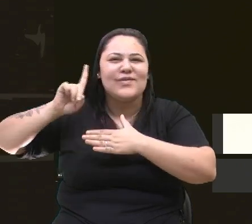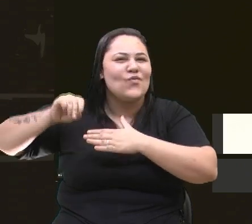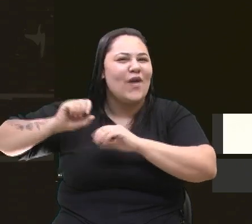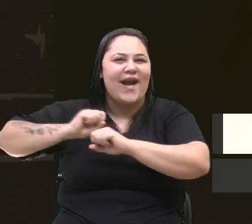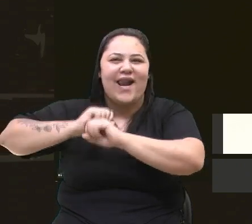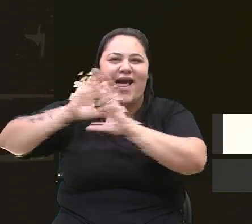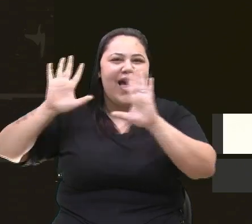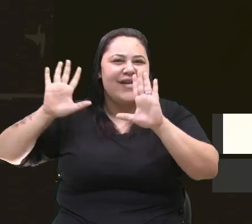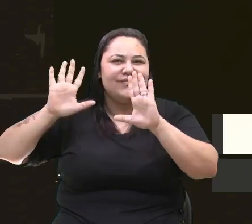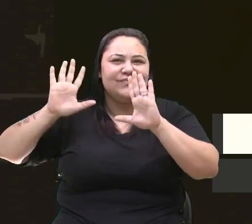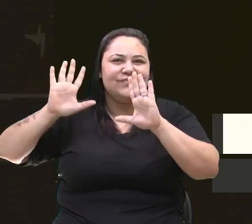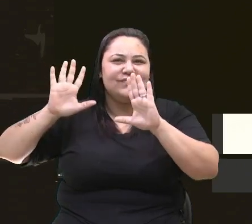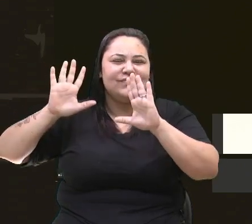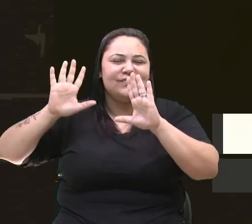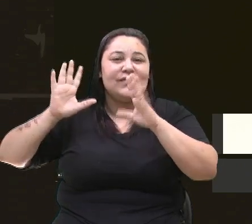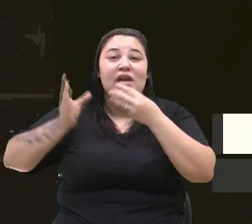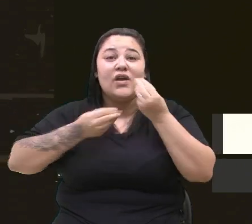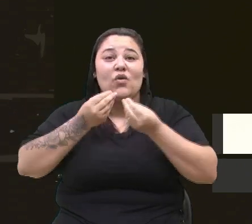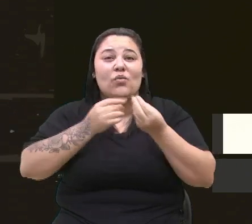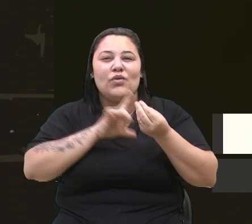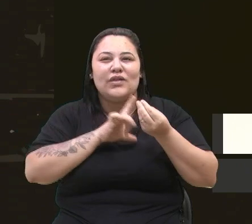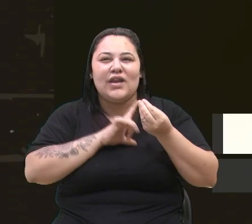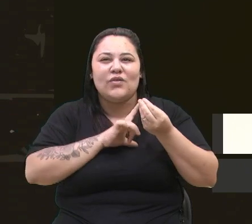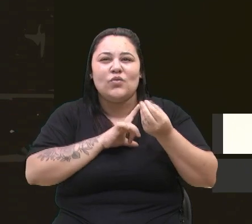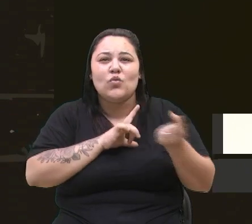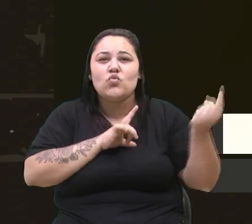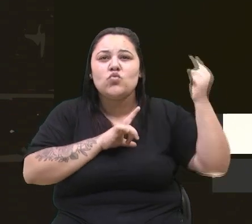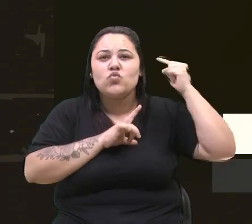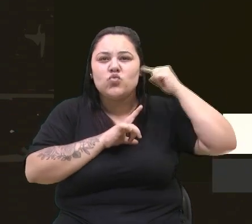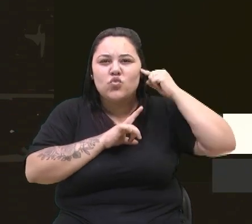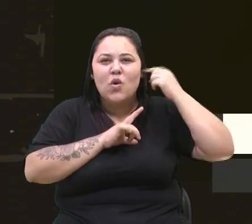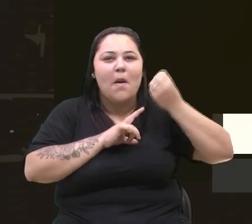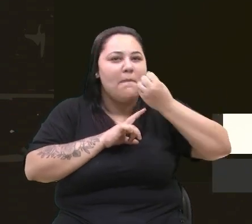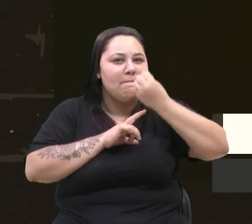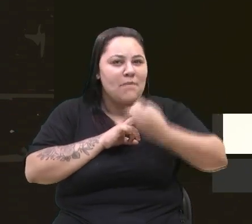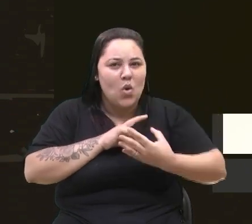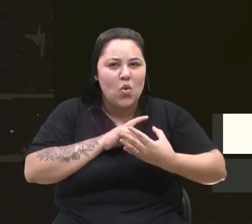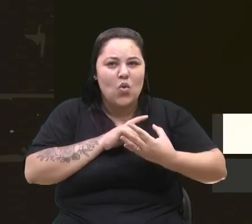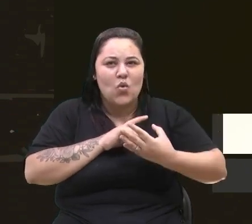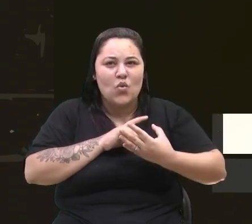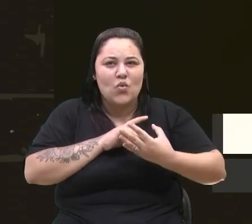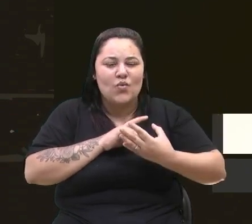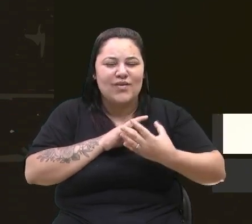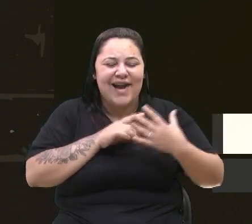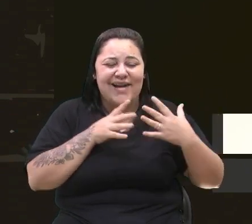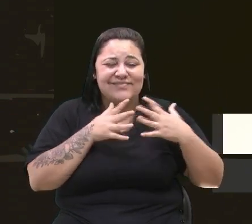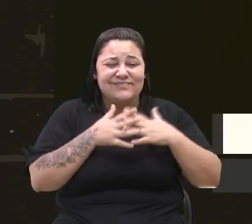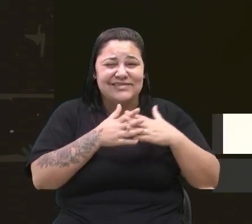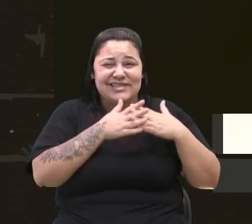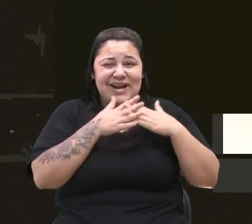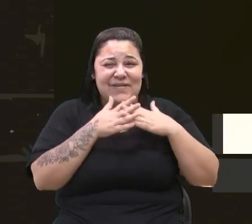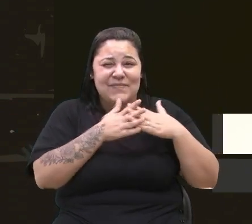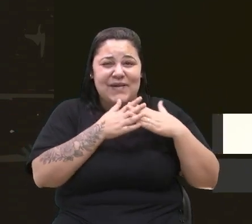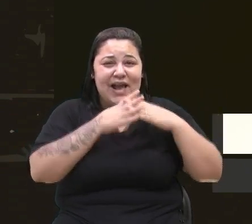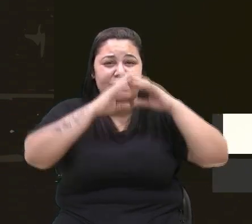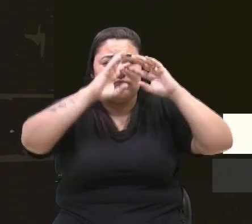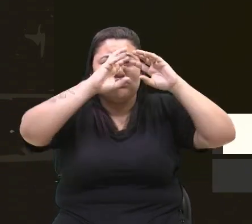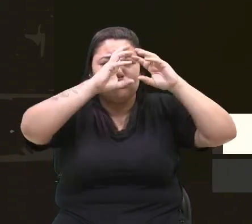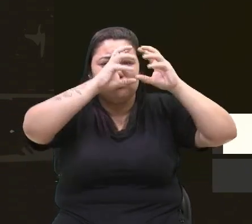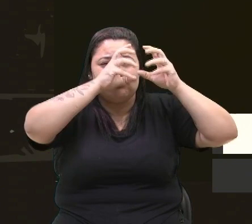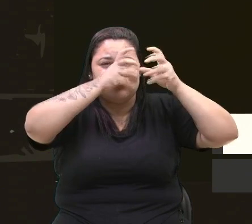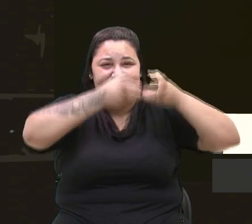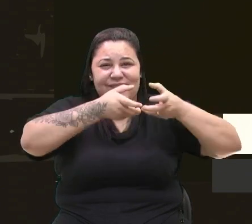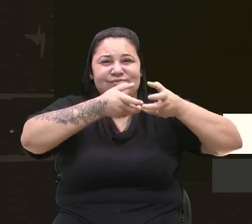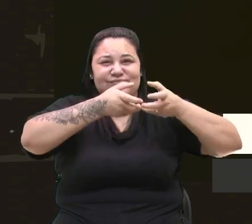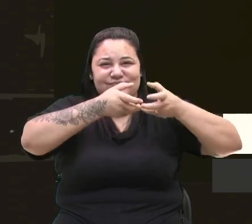com o ouvido perfeito, o direito, isso iria atrapalhar o meu cérebro, porque eu